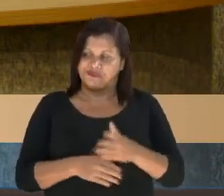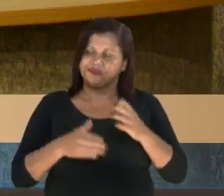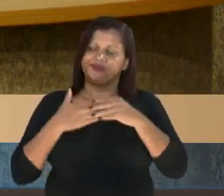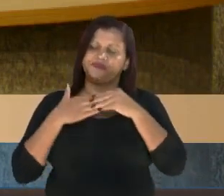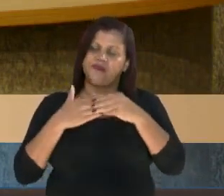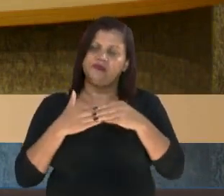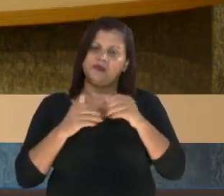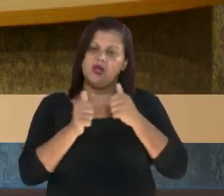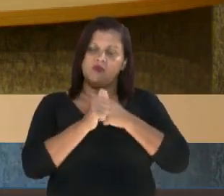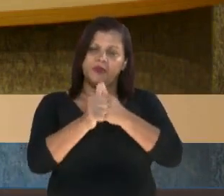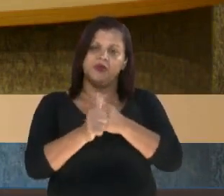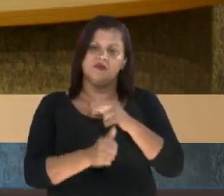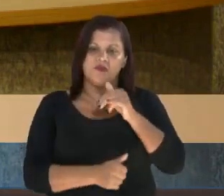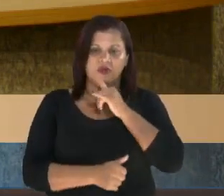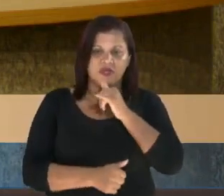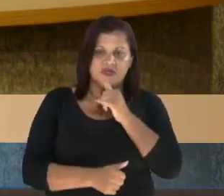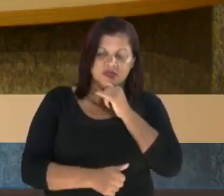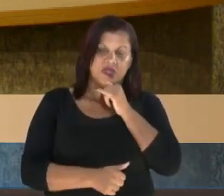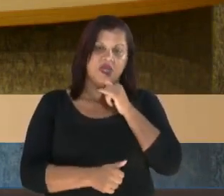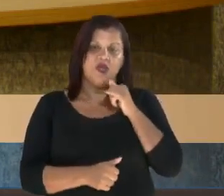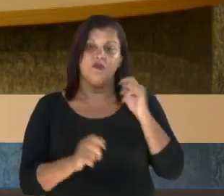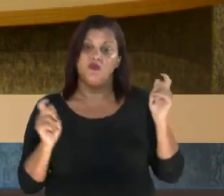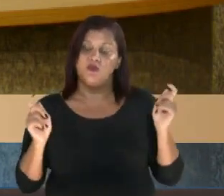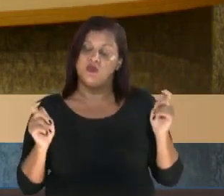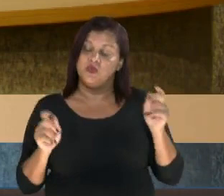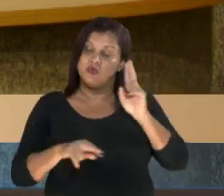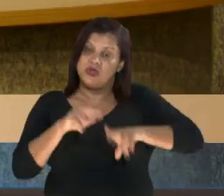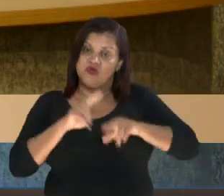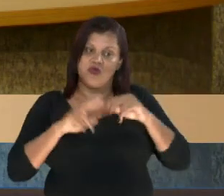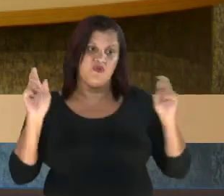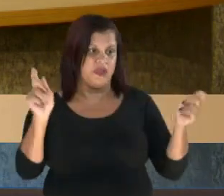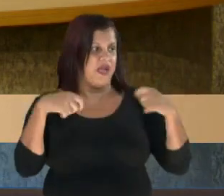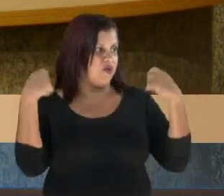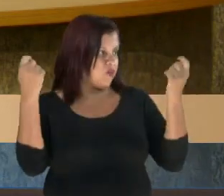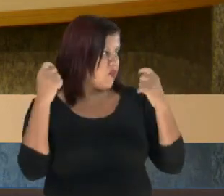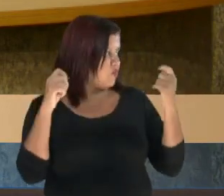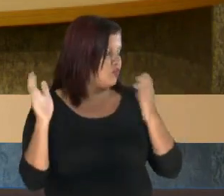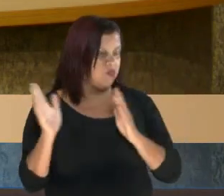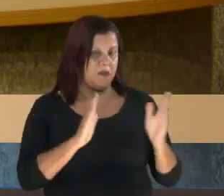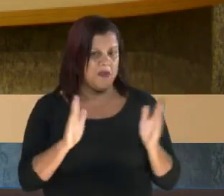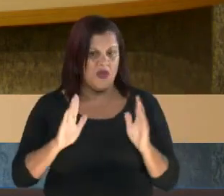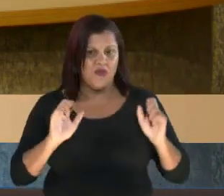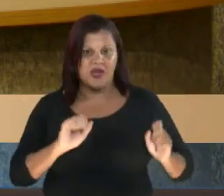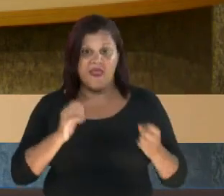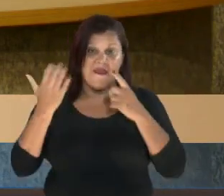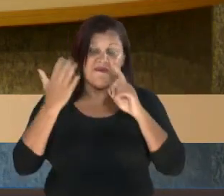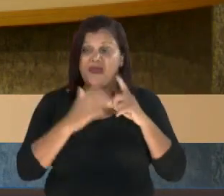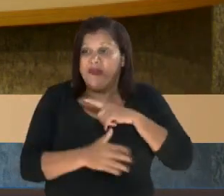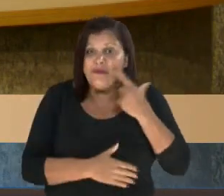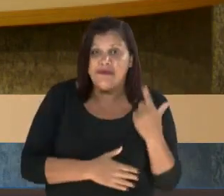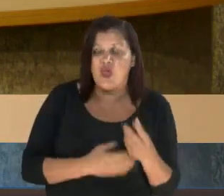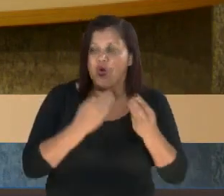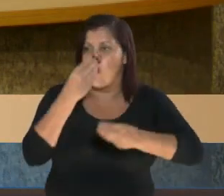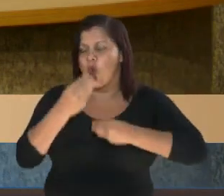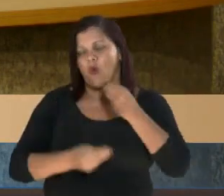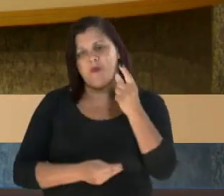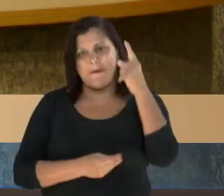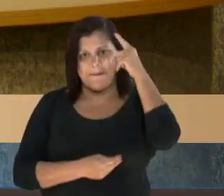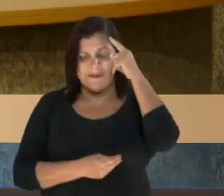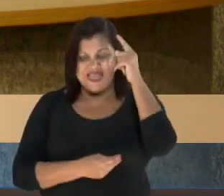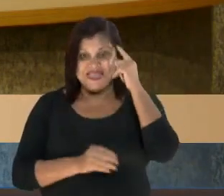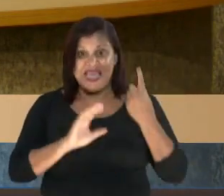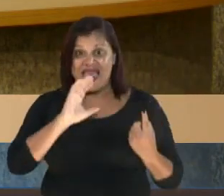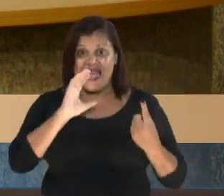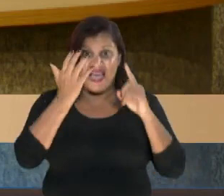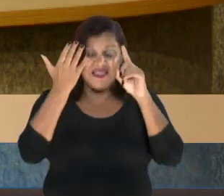acompanhando por exemplo agora o São João de Caruaru né no período carnavalesco a gente não tem como pensar Carnaval sem polícia